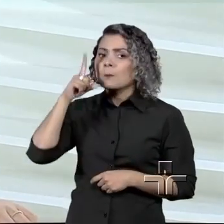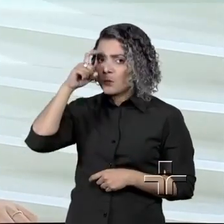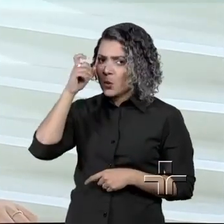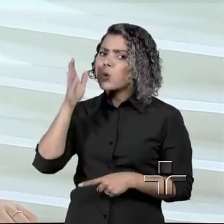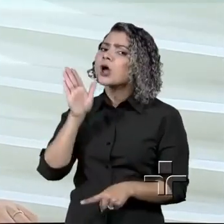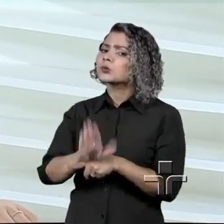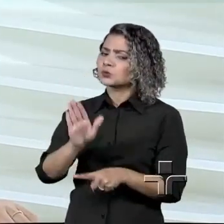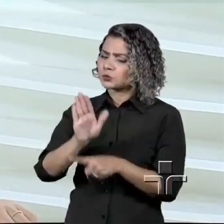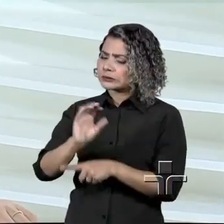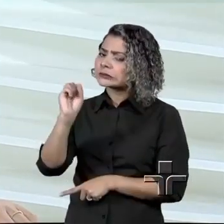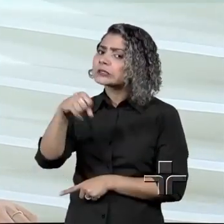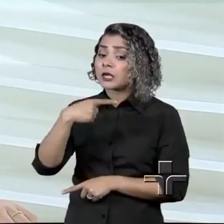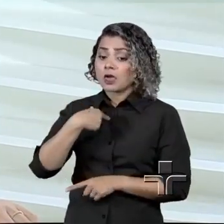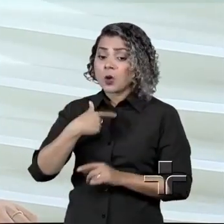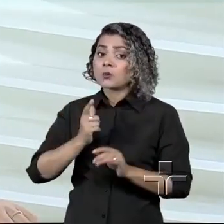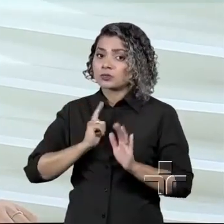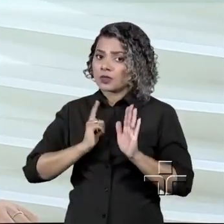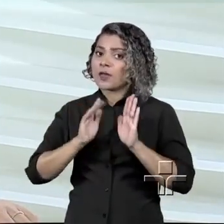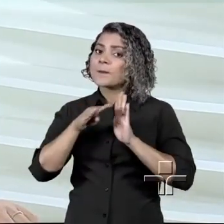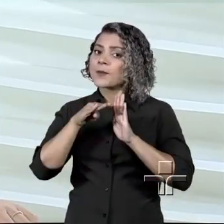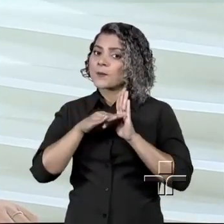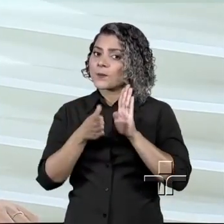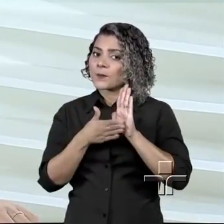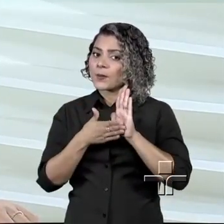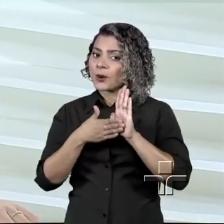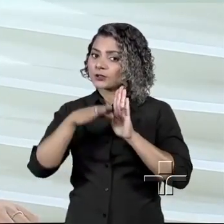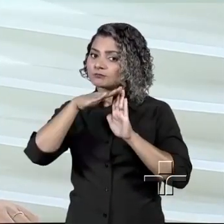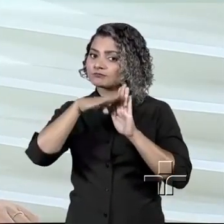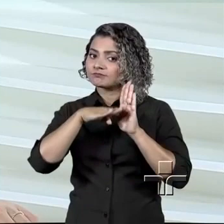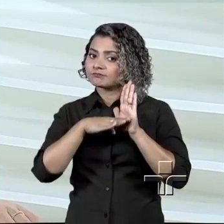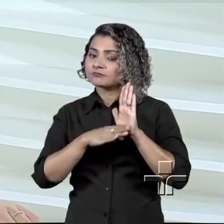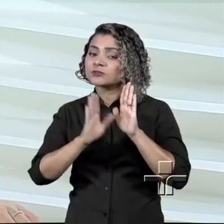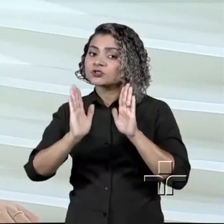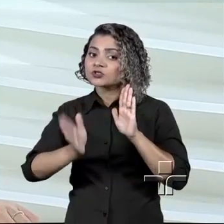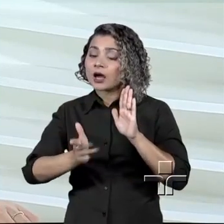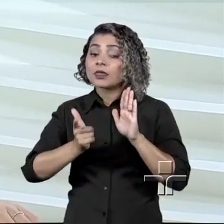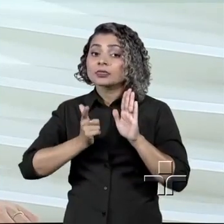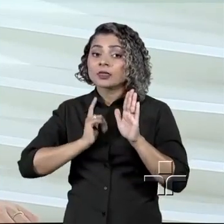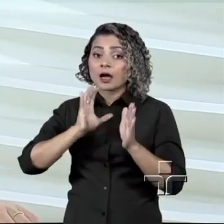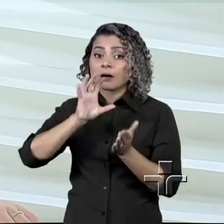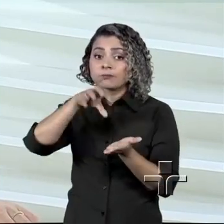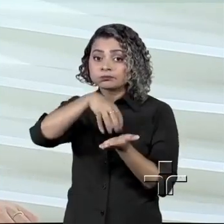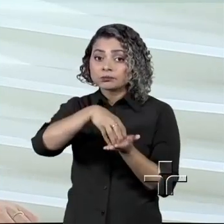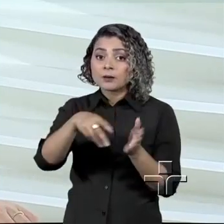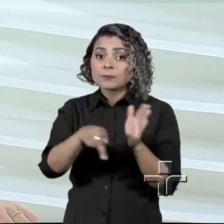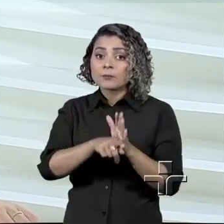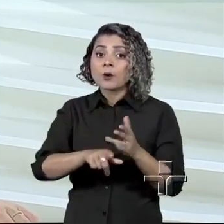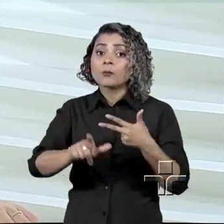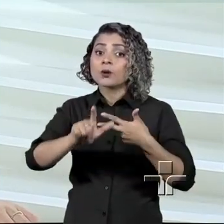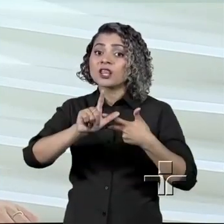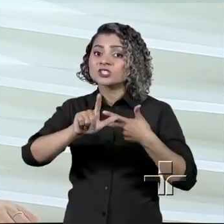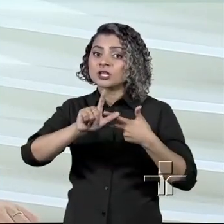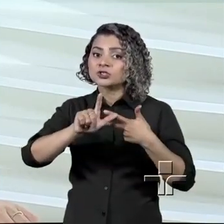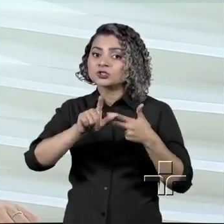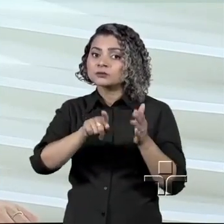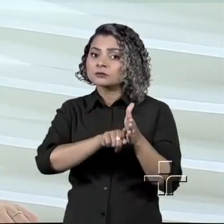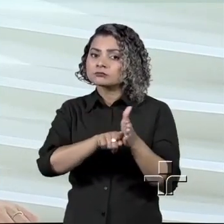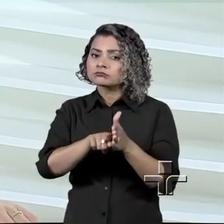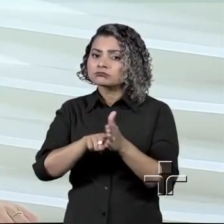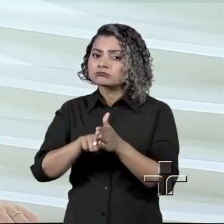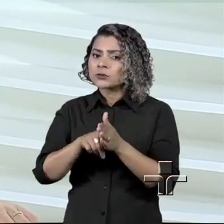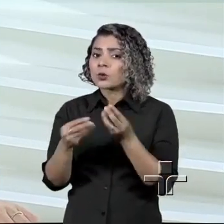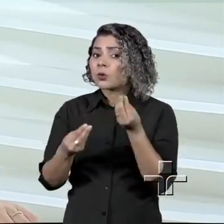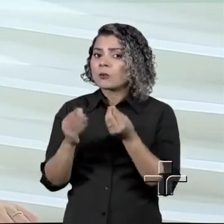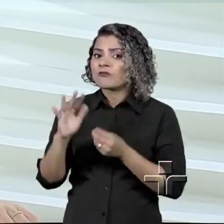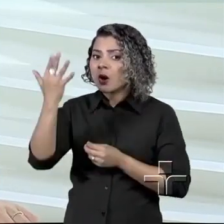uma proposta que já estamos na consultoria legislativa, vendo como que ela vai